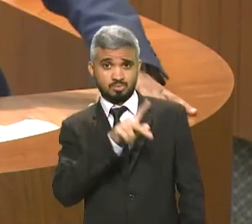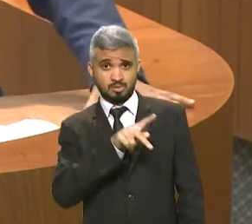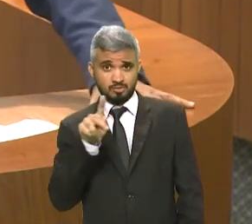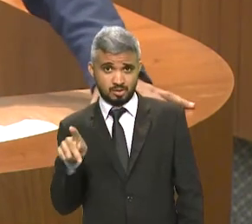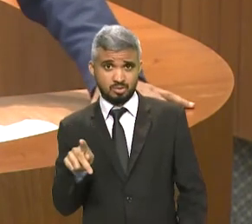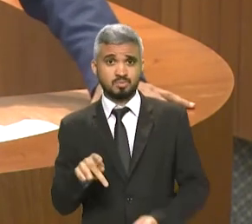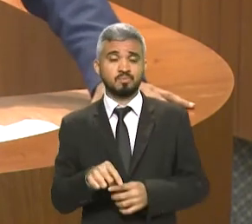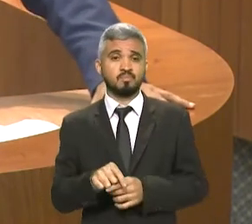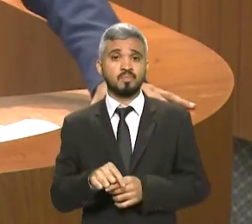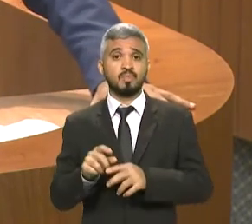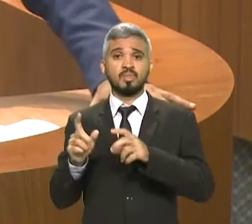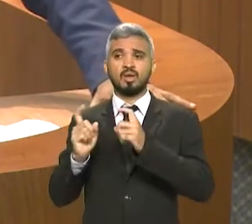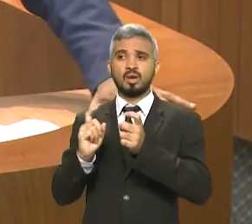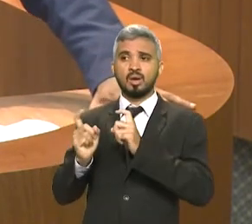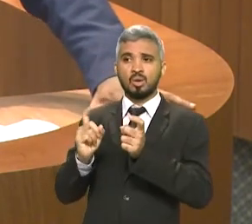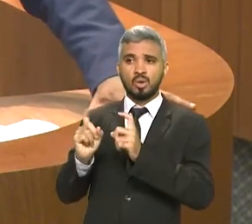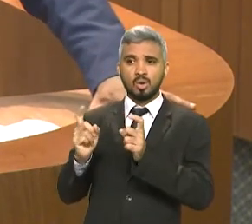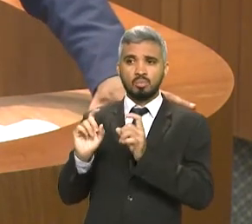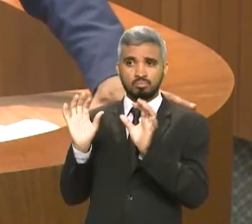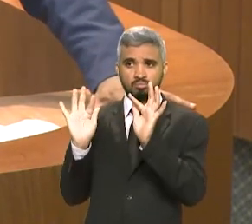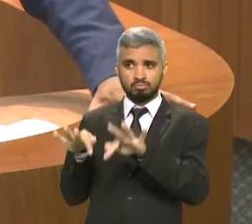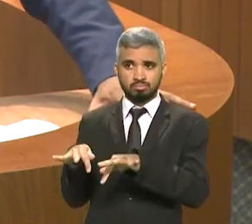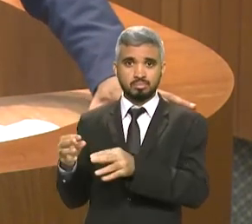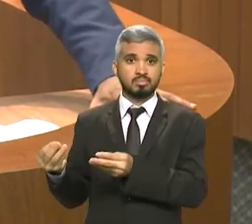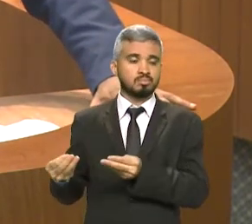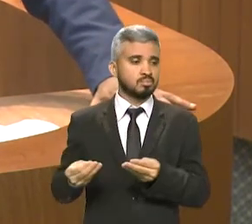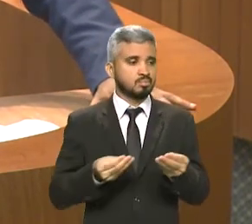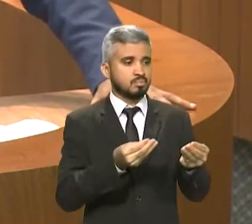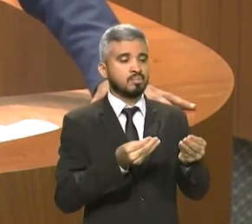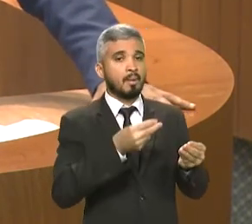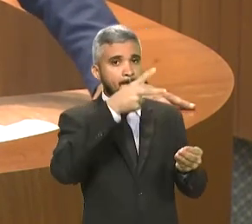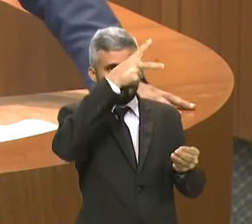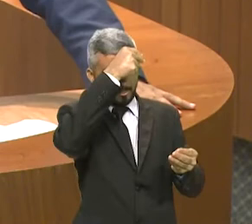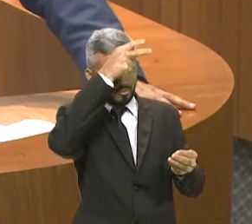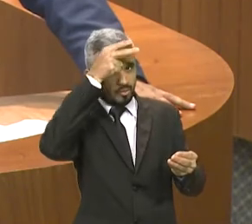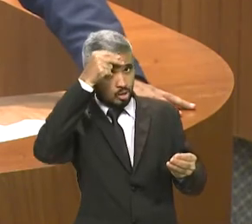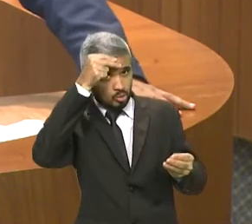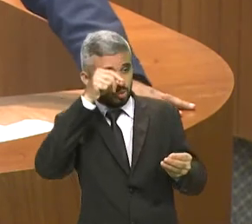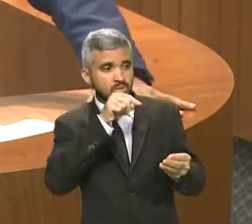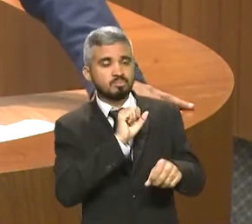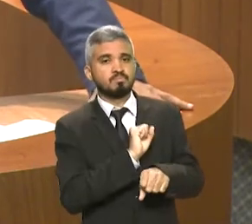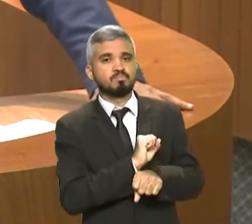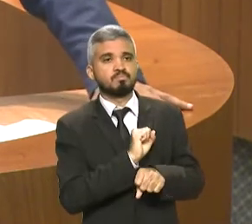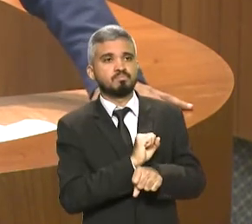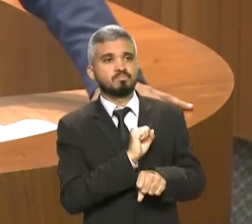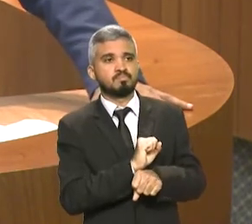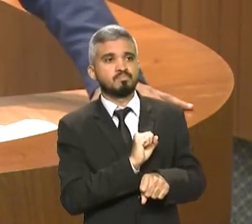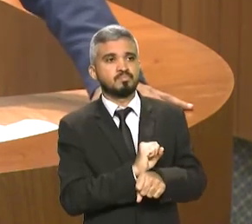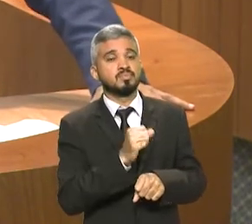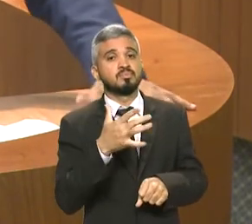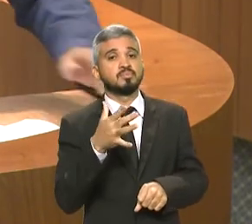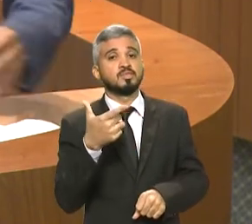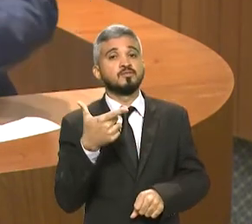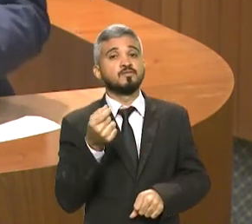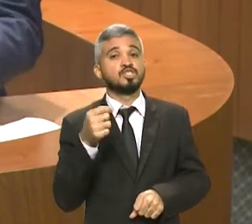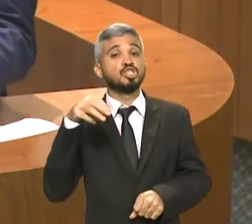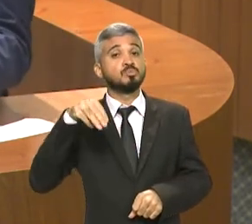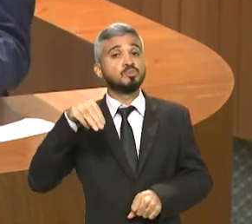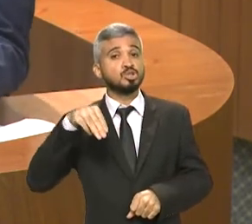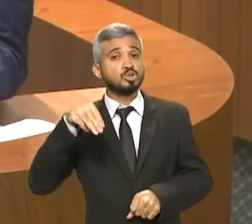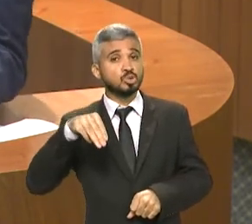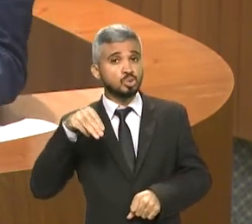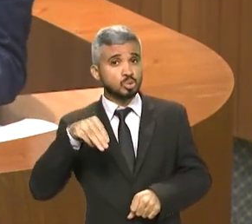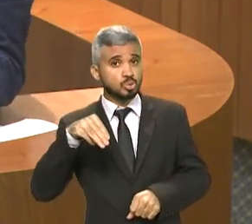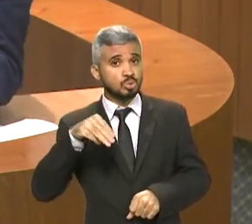prefeitura. Passei quase 20 minutos para ser recebido pela atendente para receber o documento. Eu já registrei o